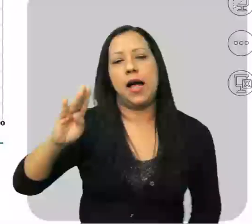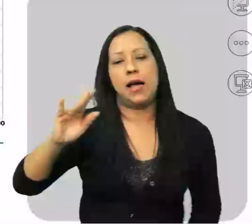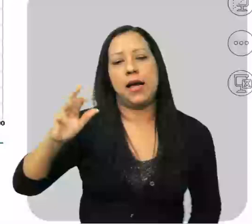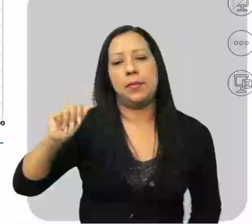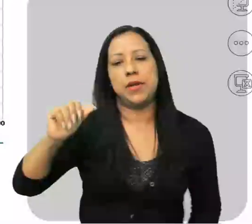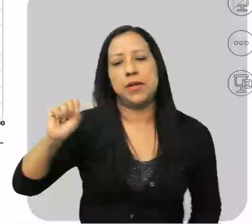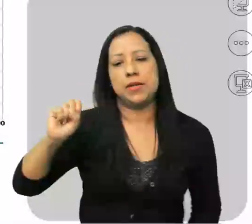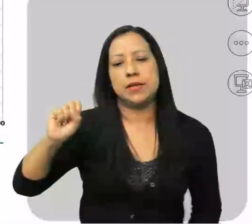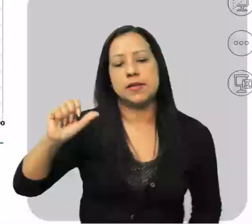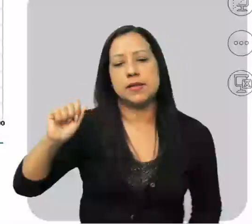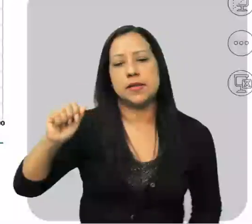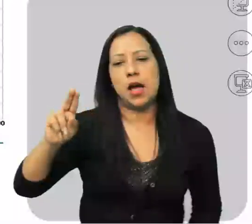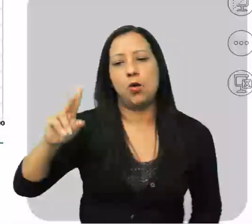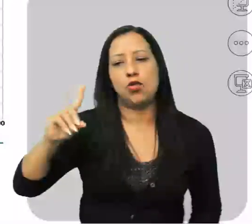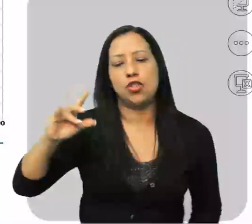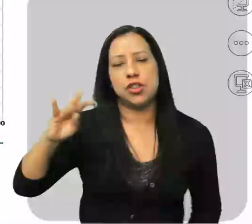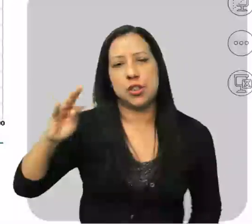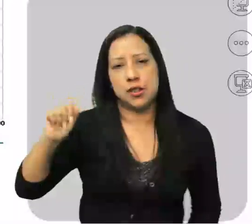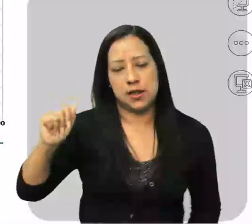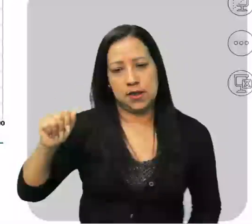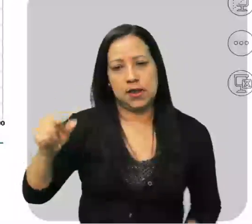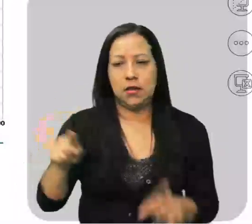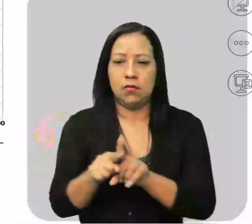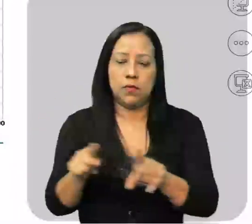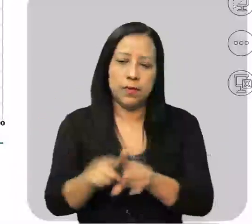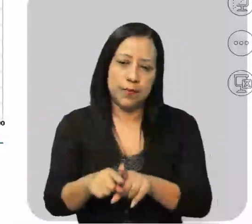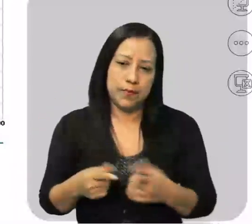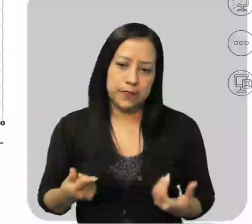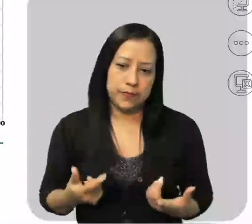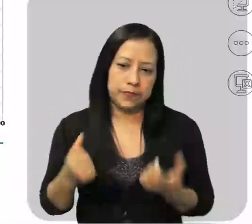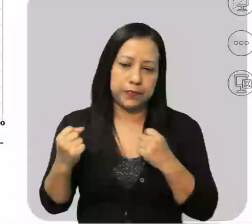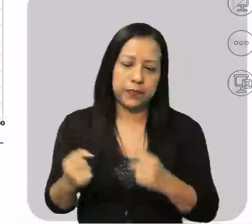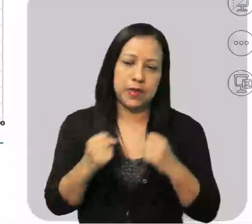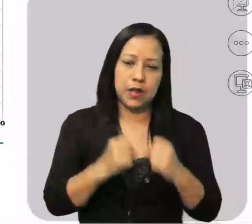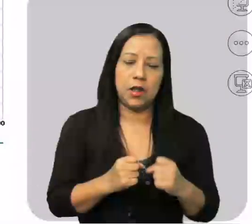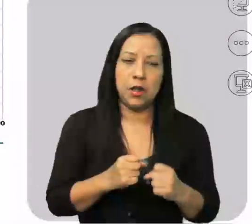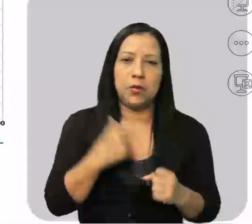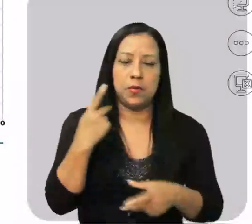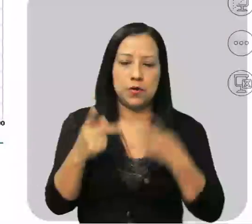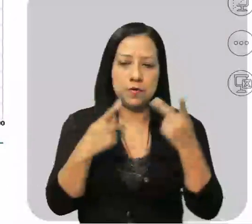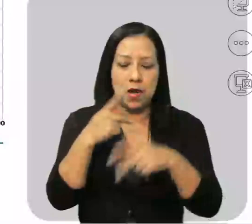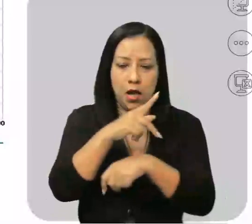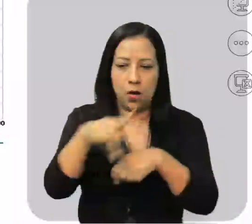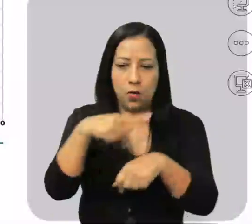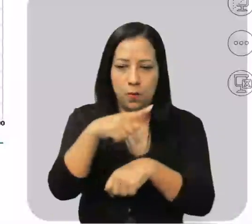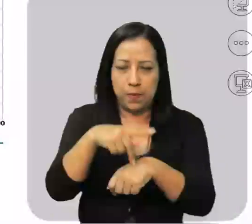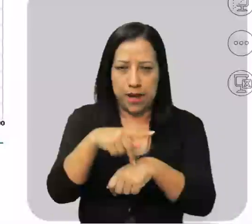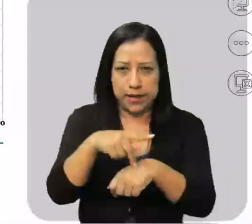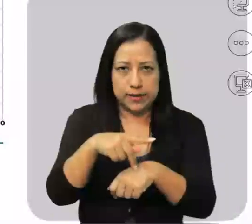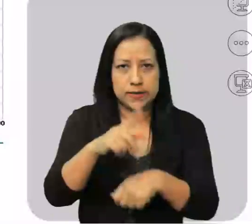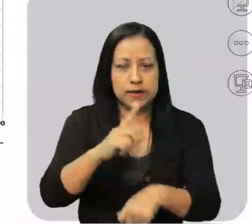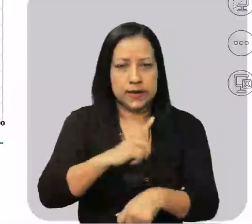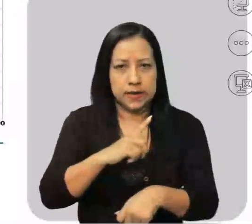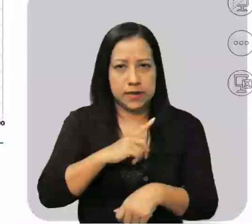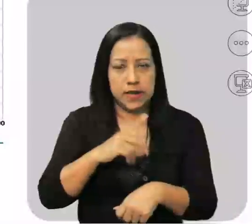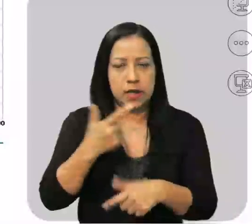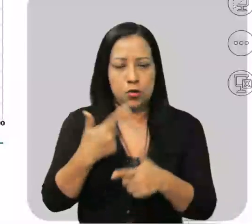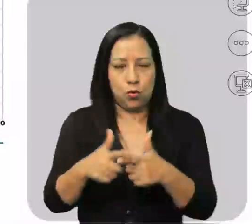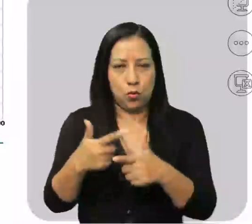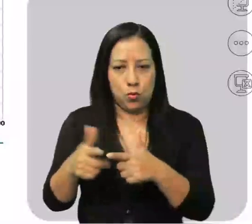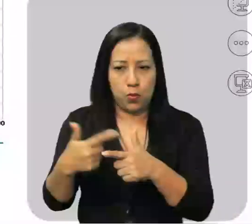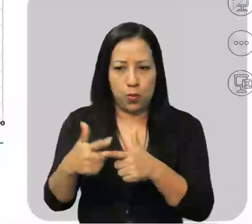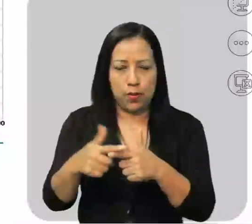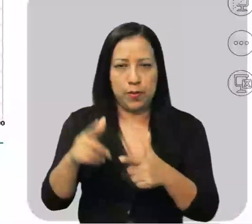Iraque, Índia e Arábia Saudita. Então, podemos dizer que o país que tem